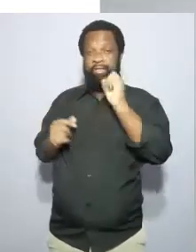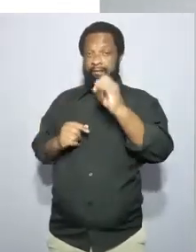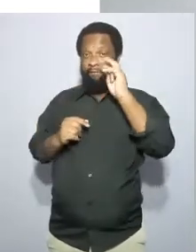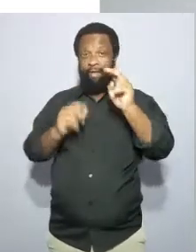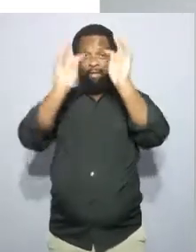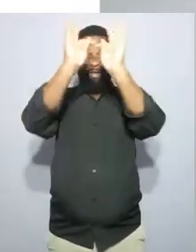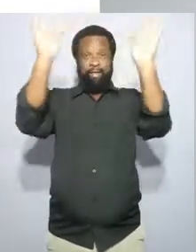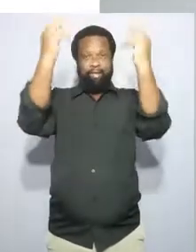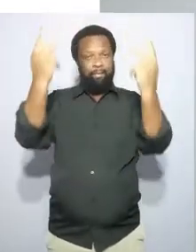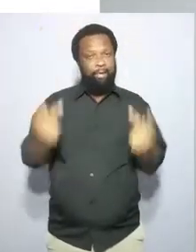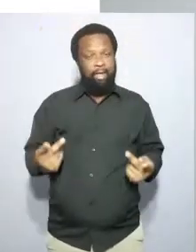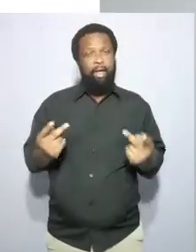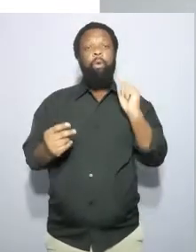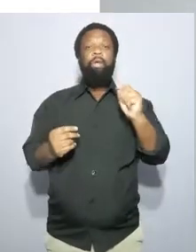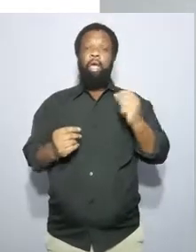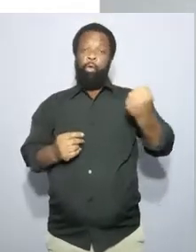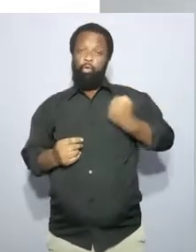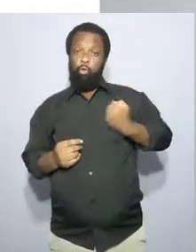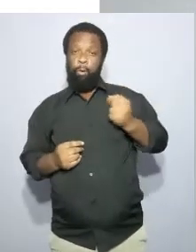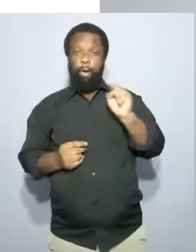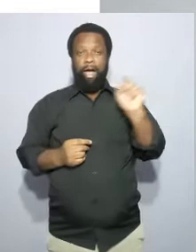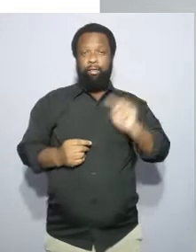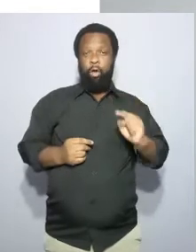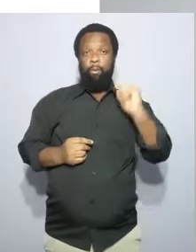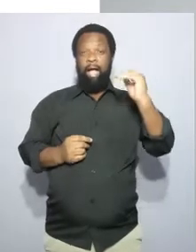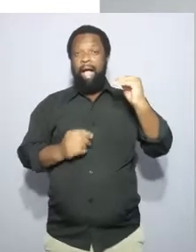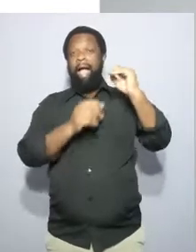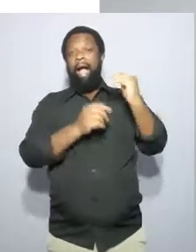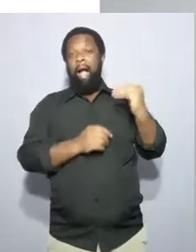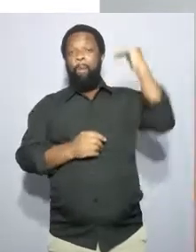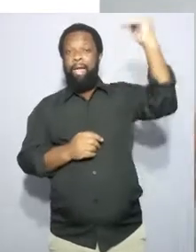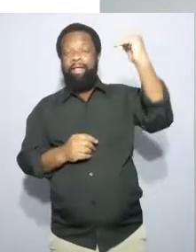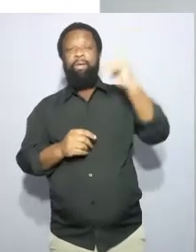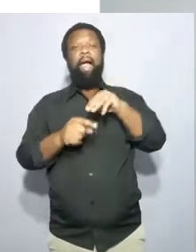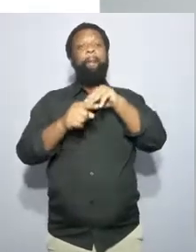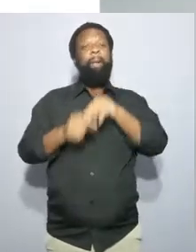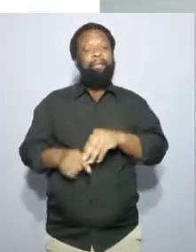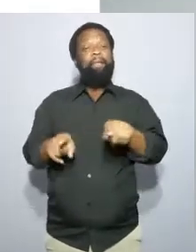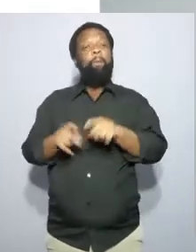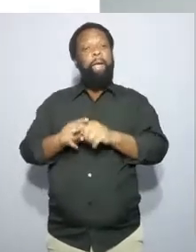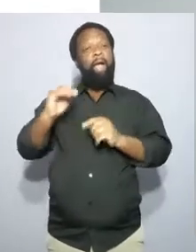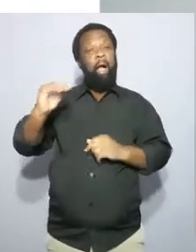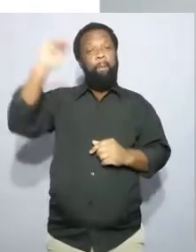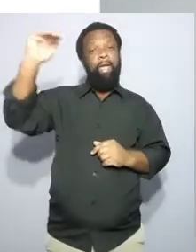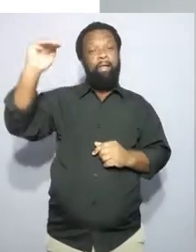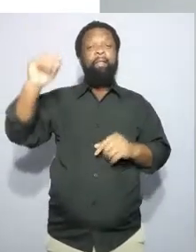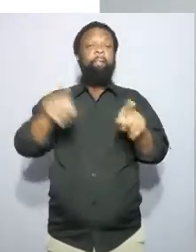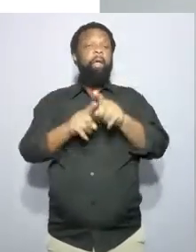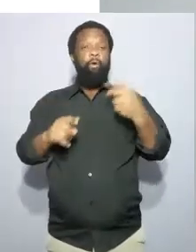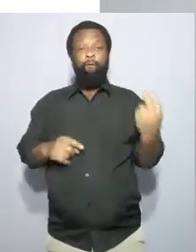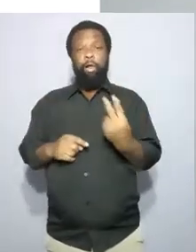tabela, conforme o número atômico aumenta, a massa atômica sempre aumenta e os valores não se